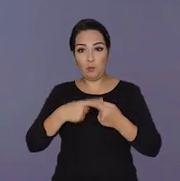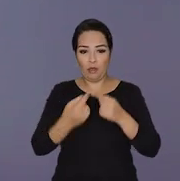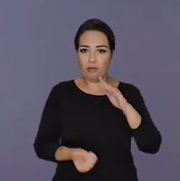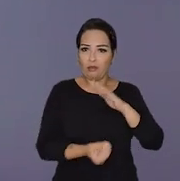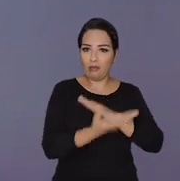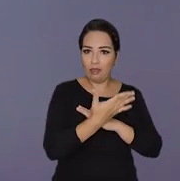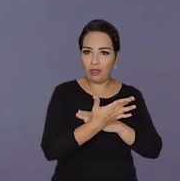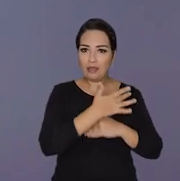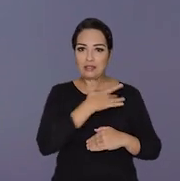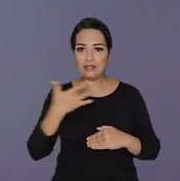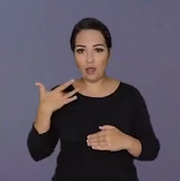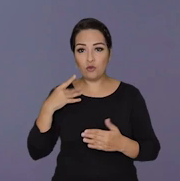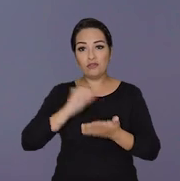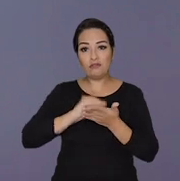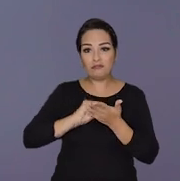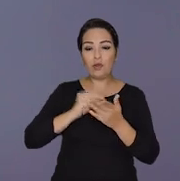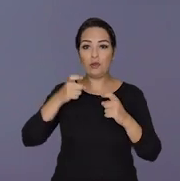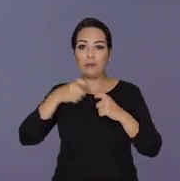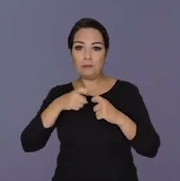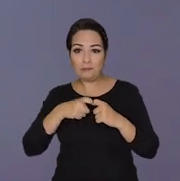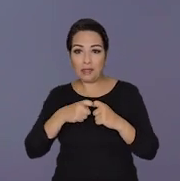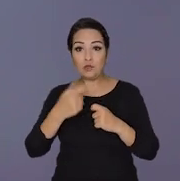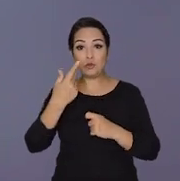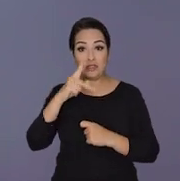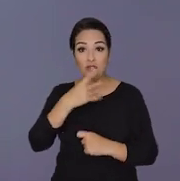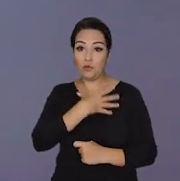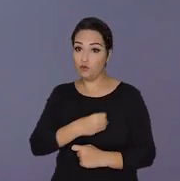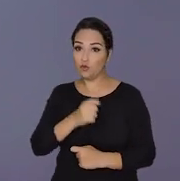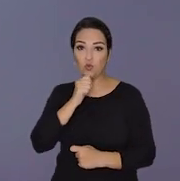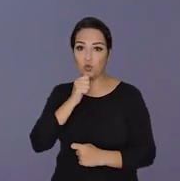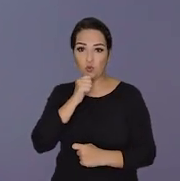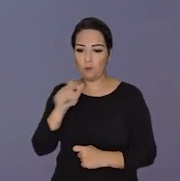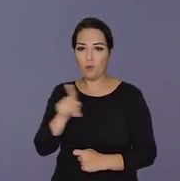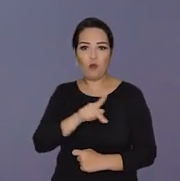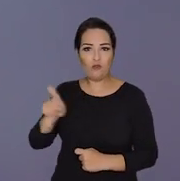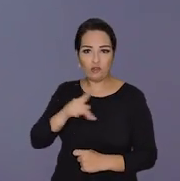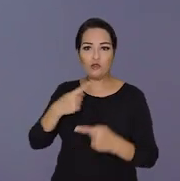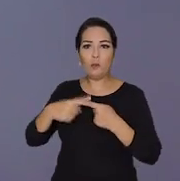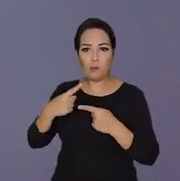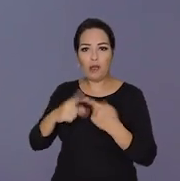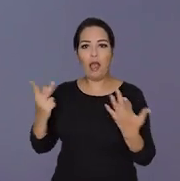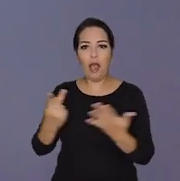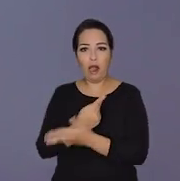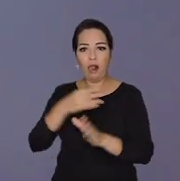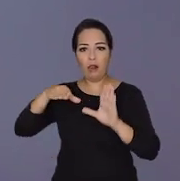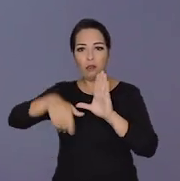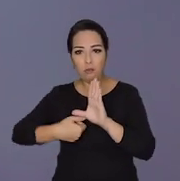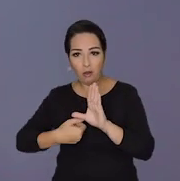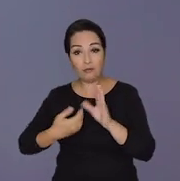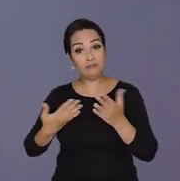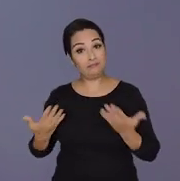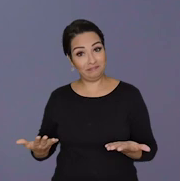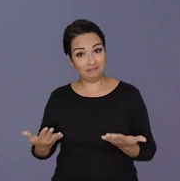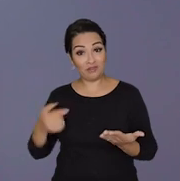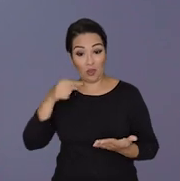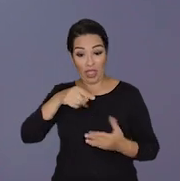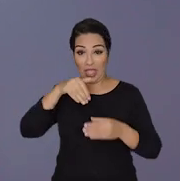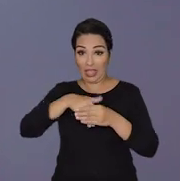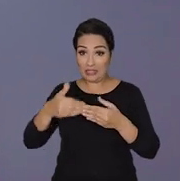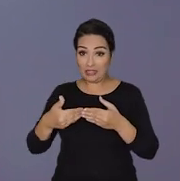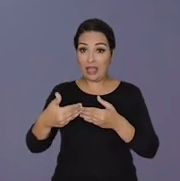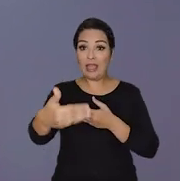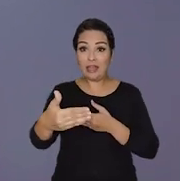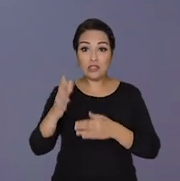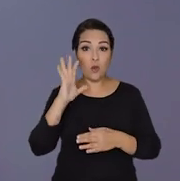O Rio já teve 5 governadores presos. E quem paga o preço dessa corrupção toda é a sua família. A propina na saúde